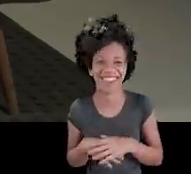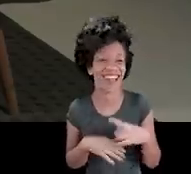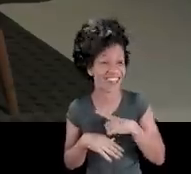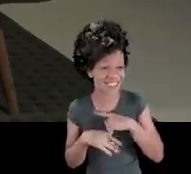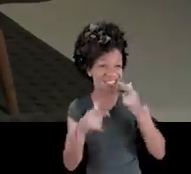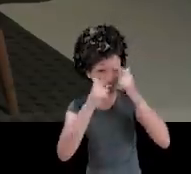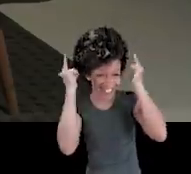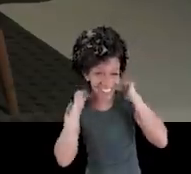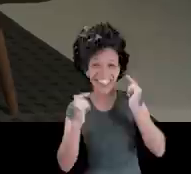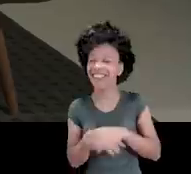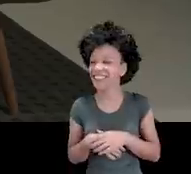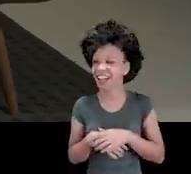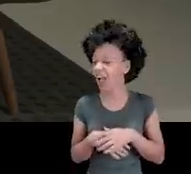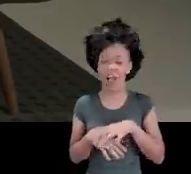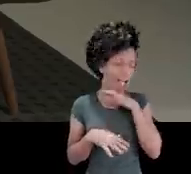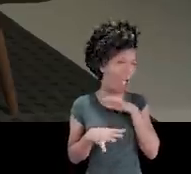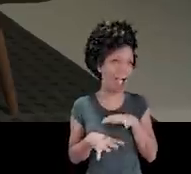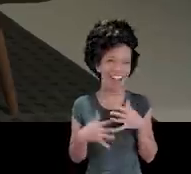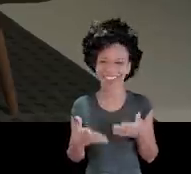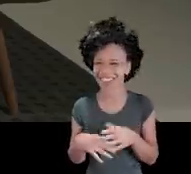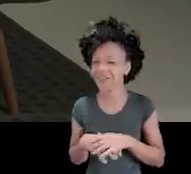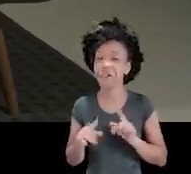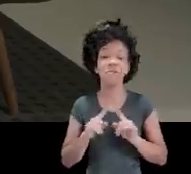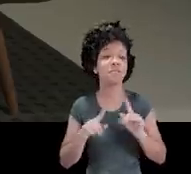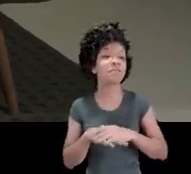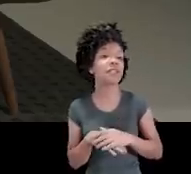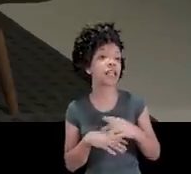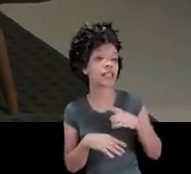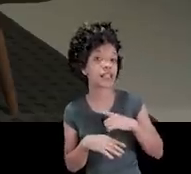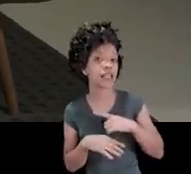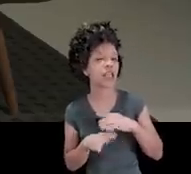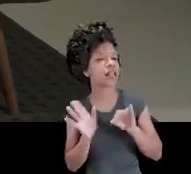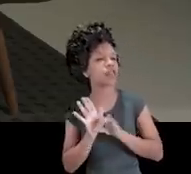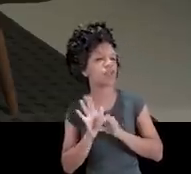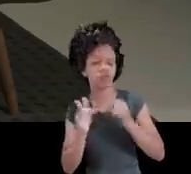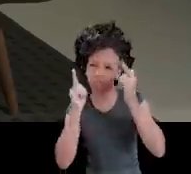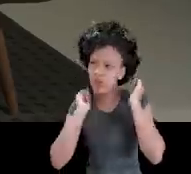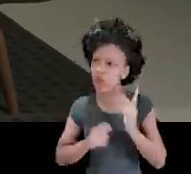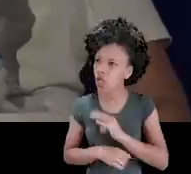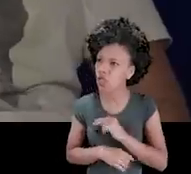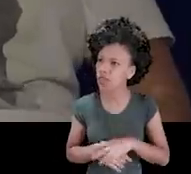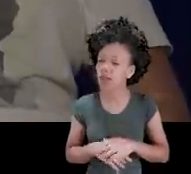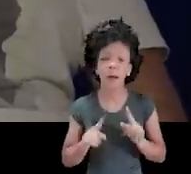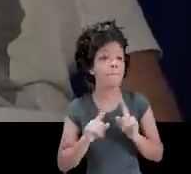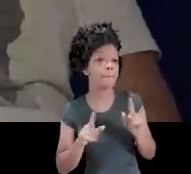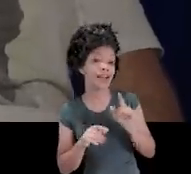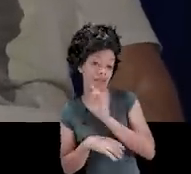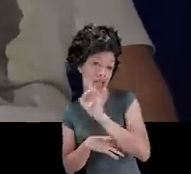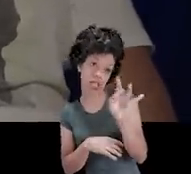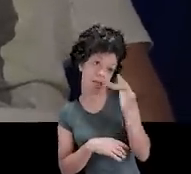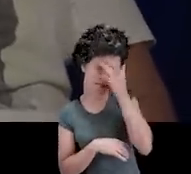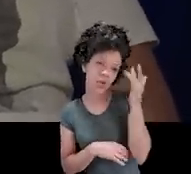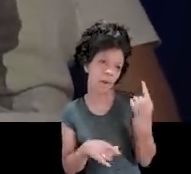questão careca. De vocês, que horror. Gente, aperfeiçoou a careca. Até isso, eu tô puto. Mas eu acho que é um pouco de pessoa pra pessoa,